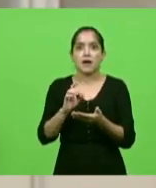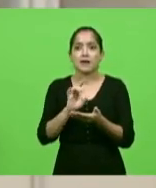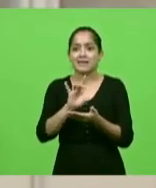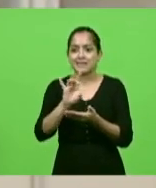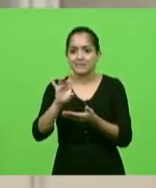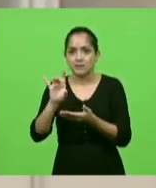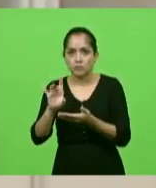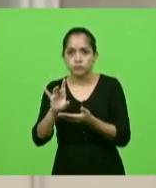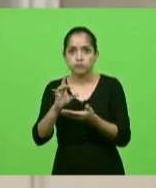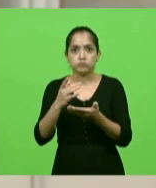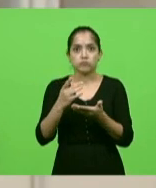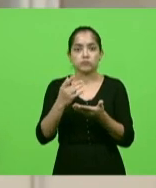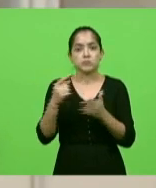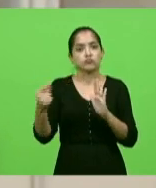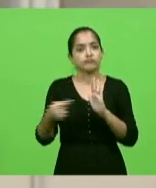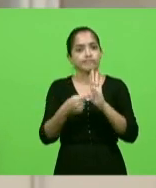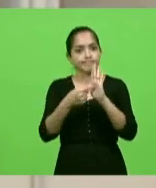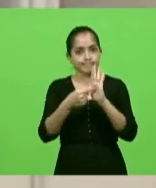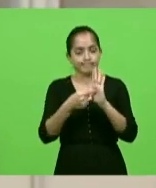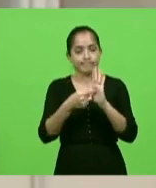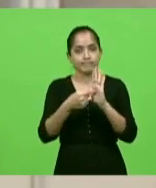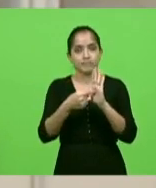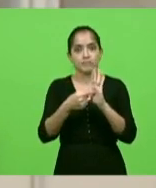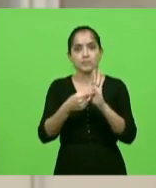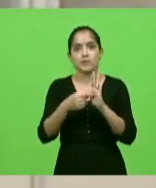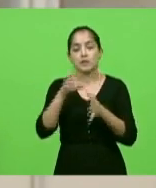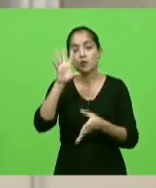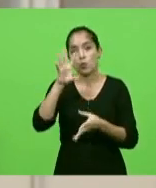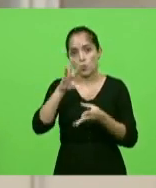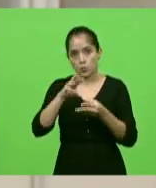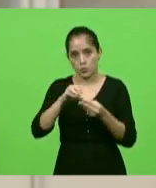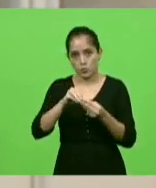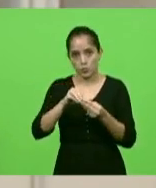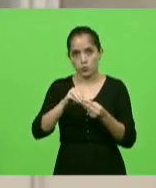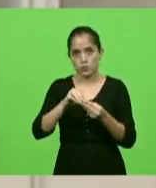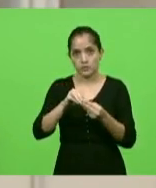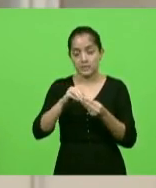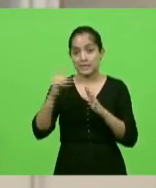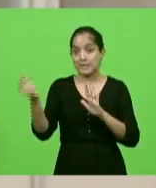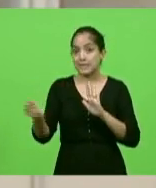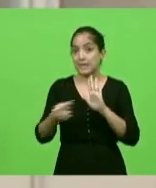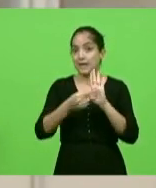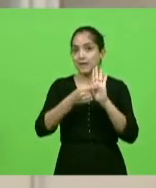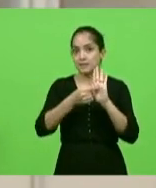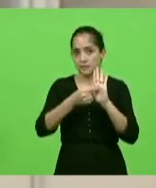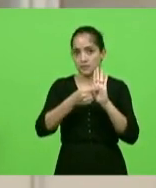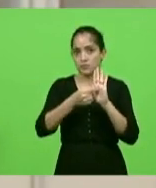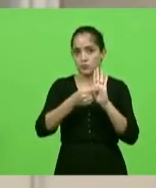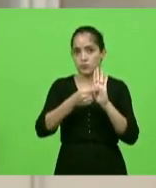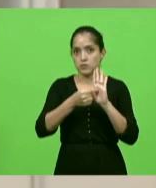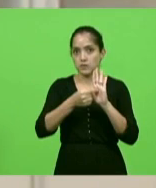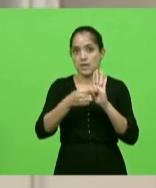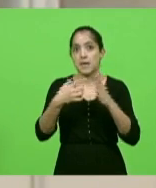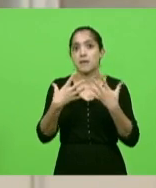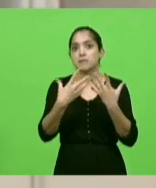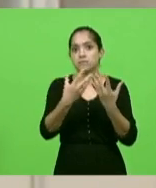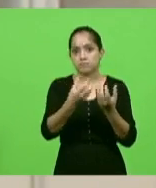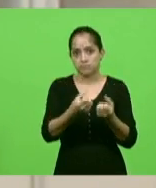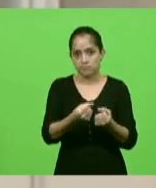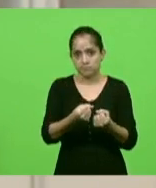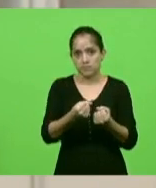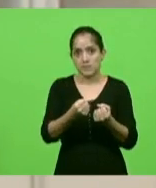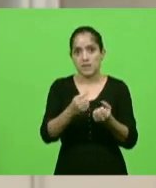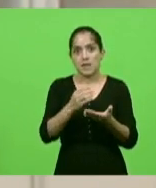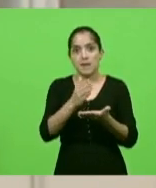infrações atribuídas ou denunciado com Cruz sim que a denúncia deve ser recebida apenas